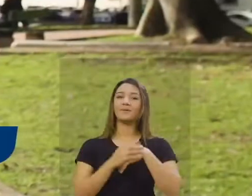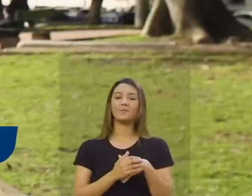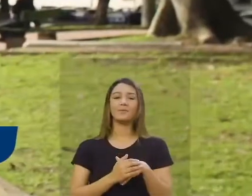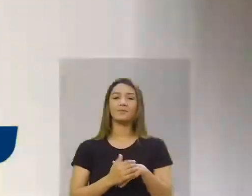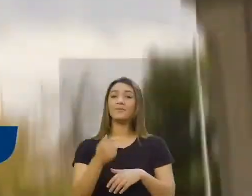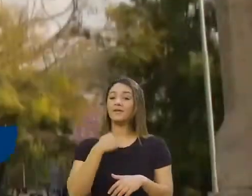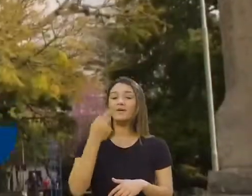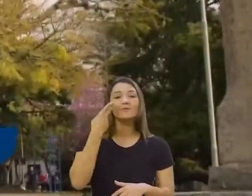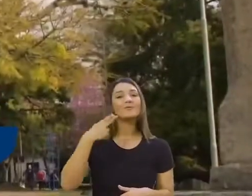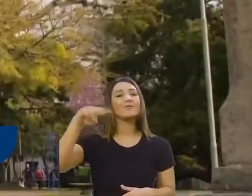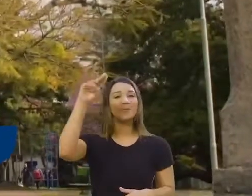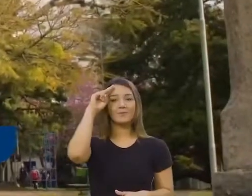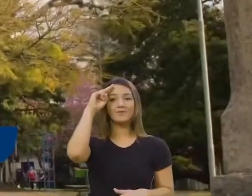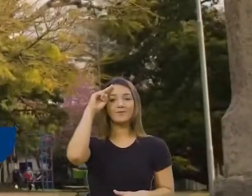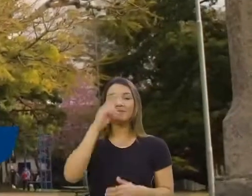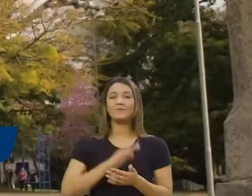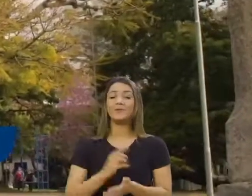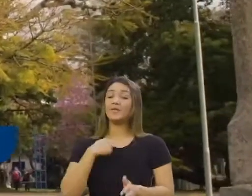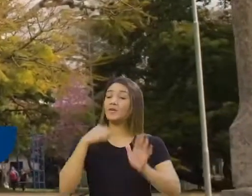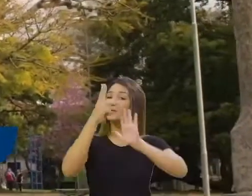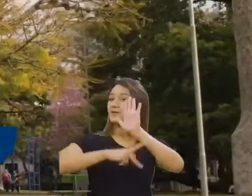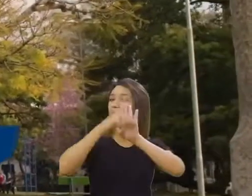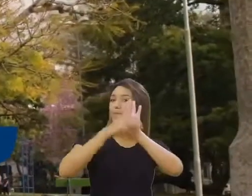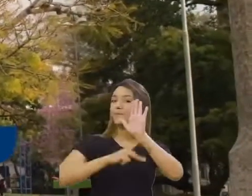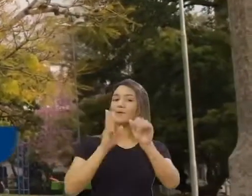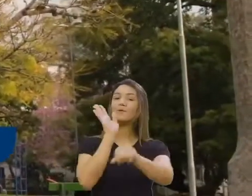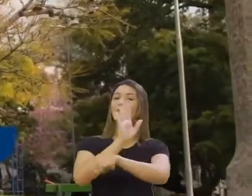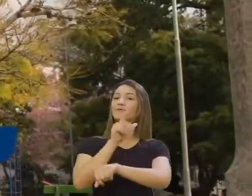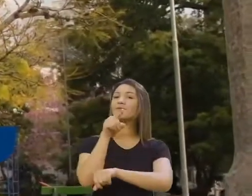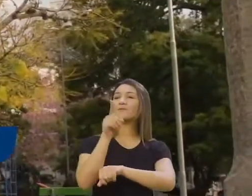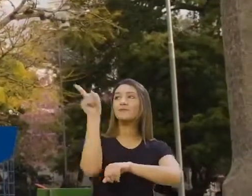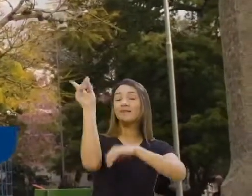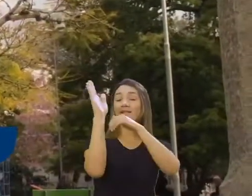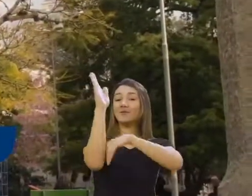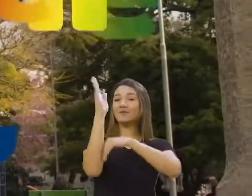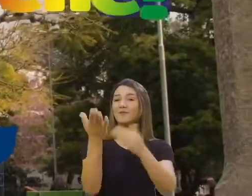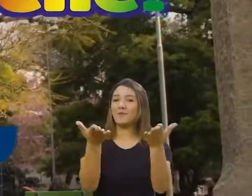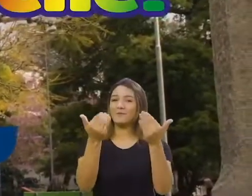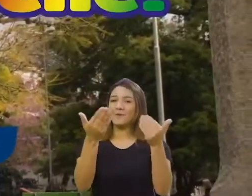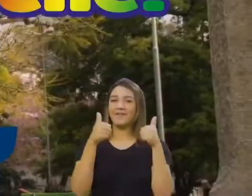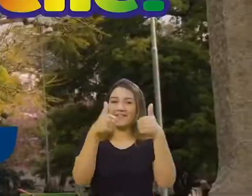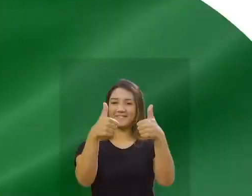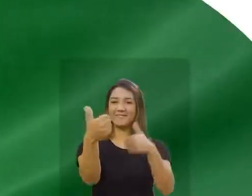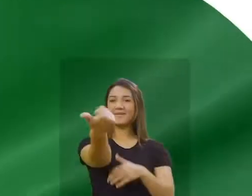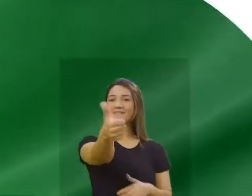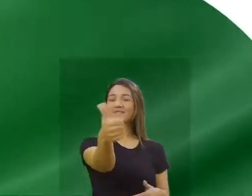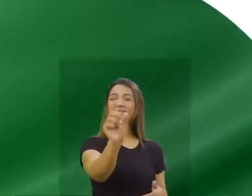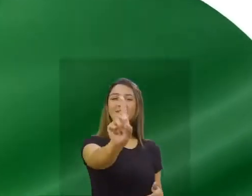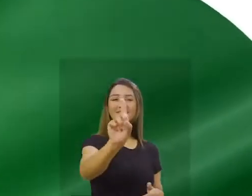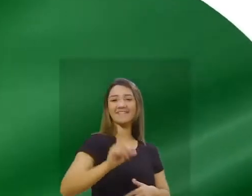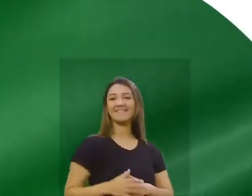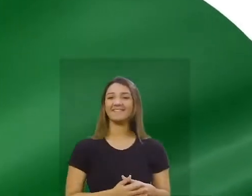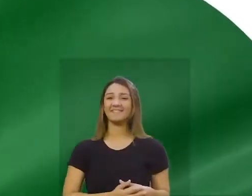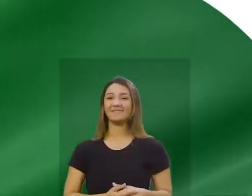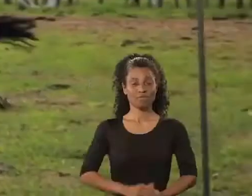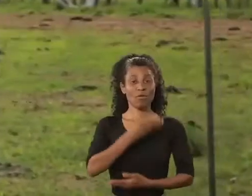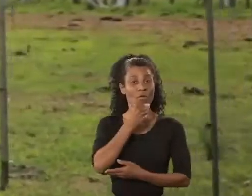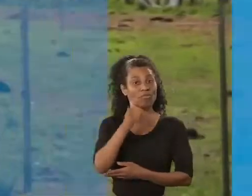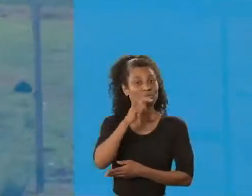no campo. Sou a Comandante Nádia e tenho um plano para te defender no Senado. Bora lá, tchê! É